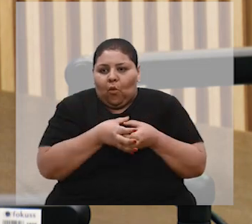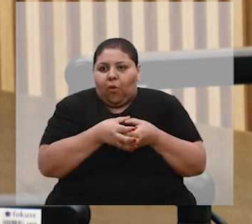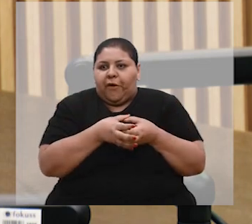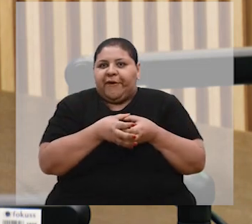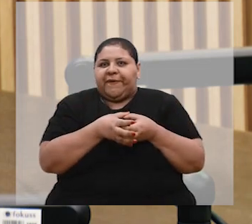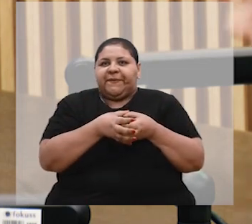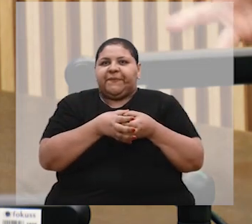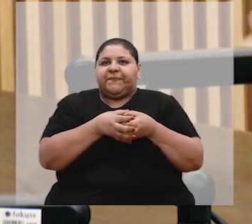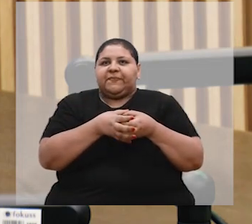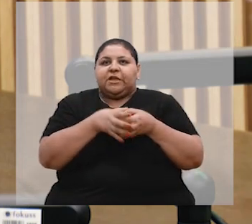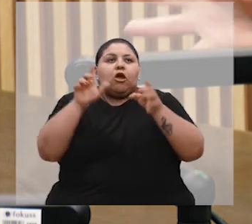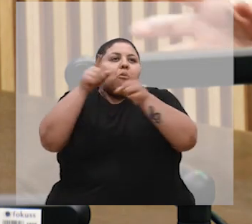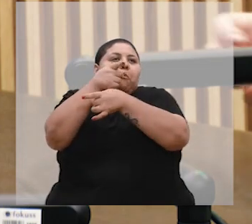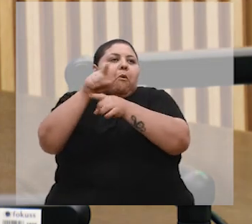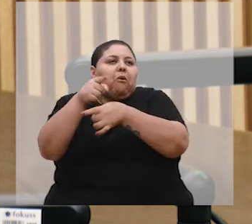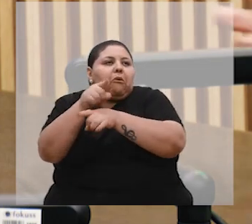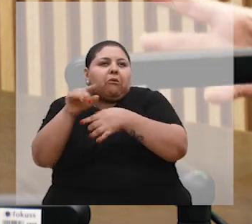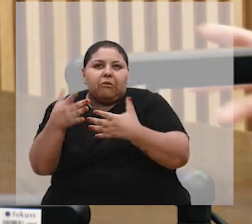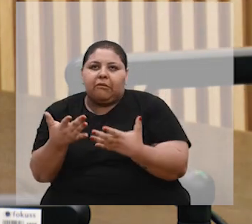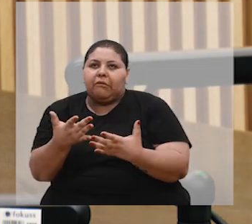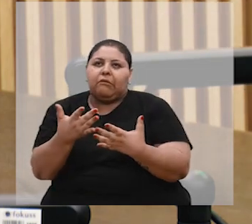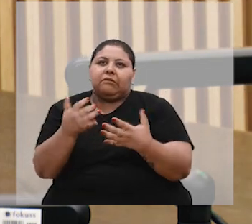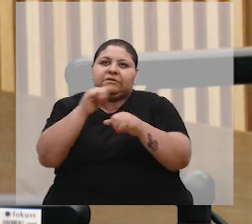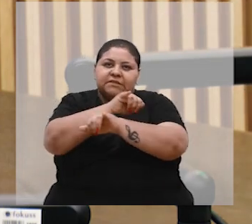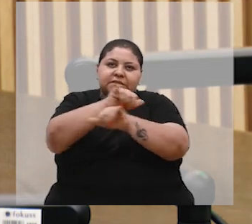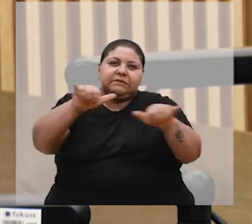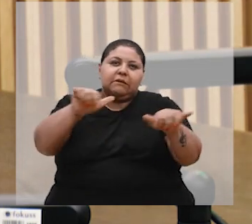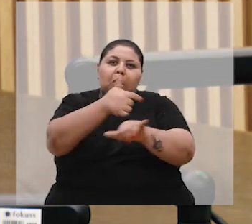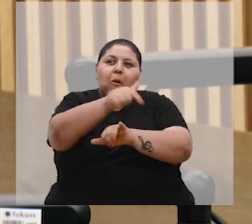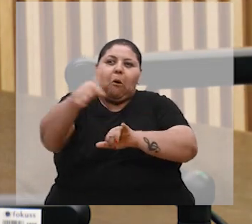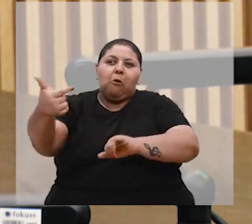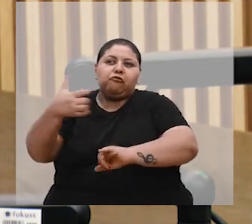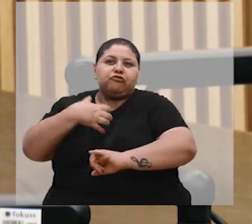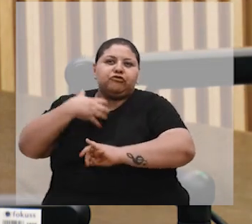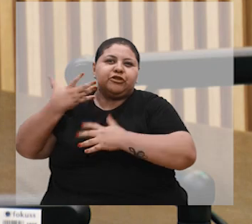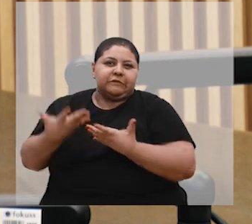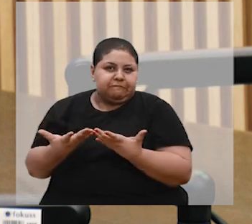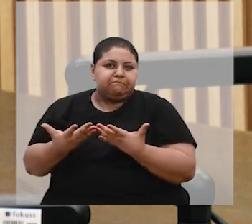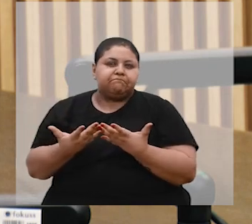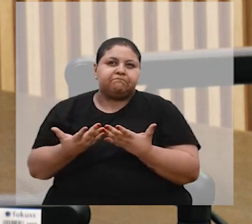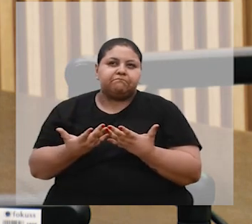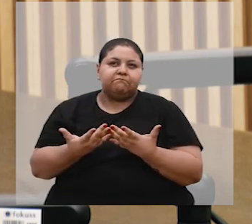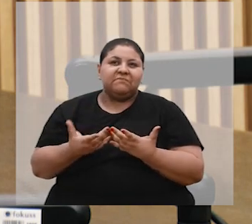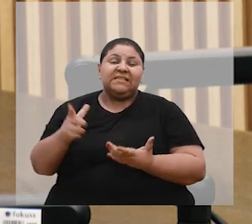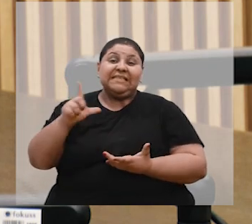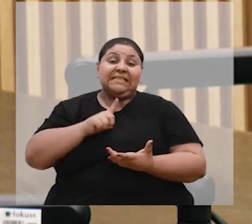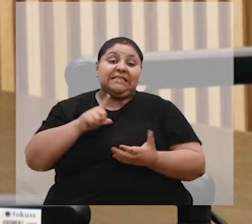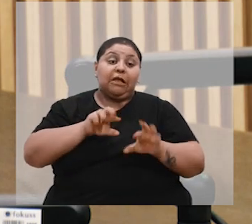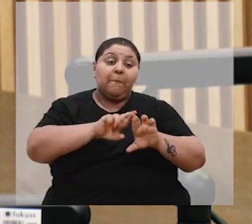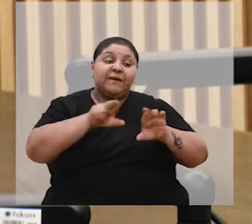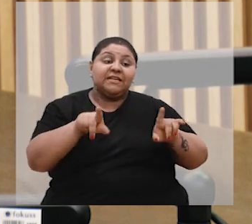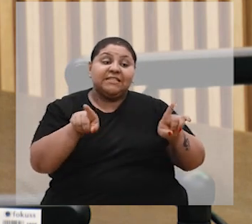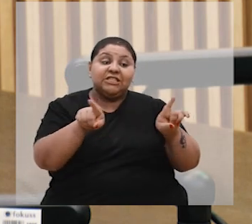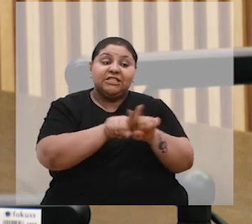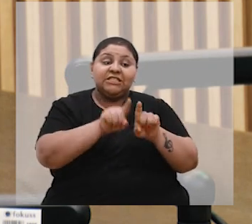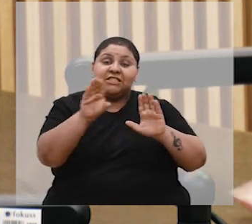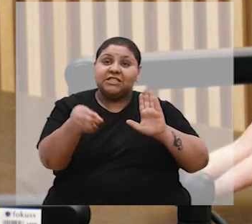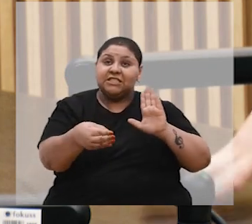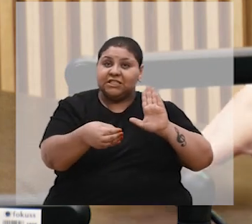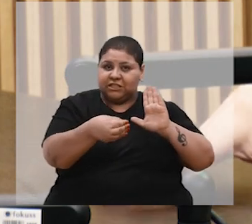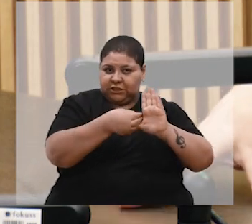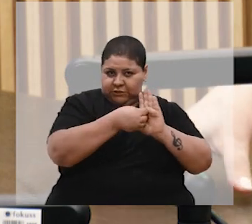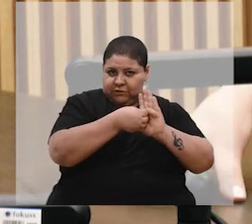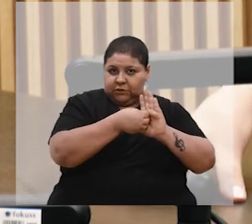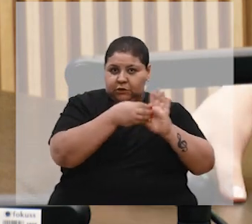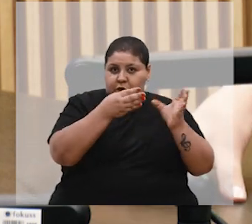ali músicas, jingles ou outras manifestações assim. E tem uma diferença também das publicações, né?